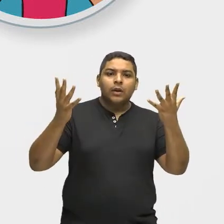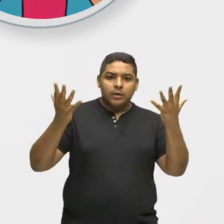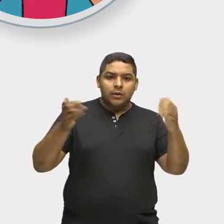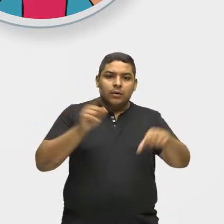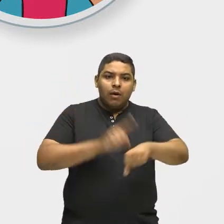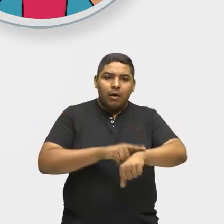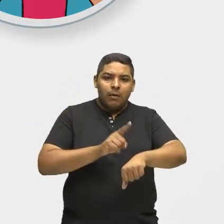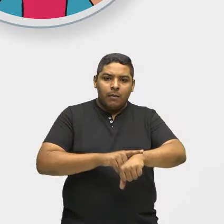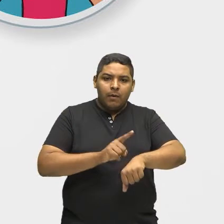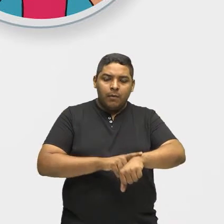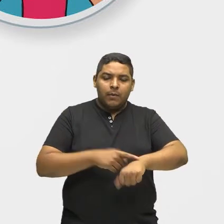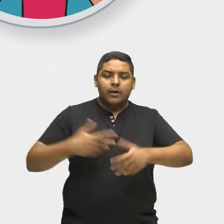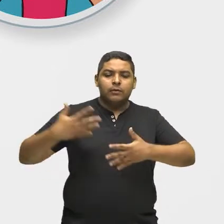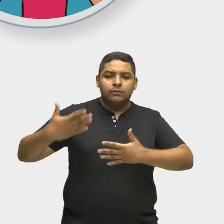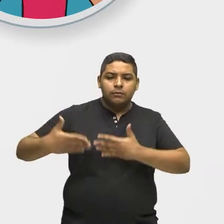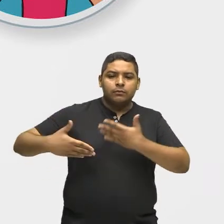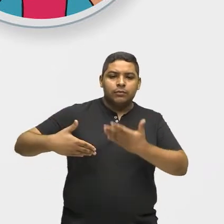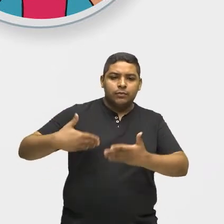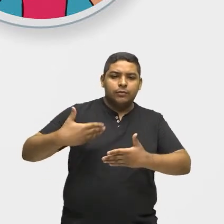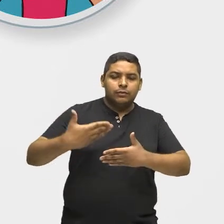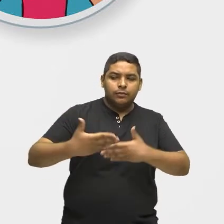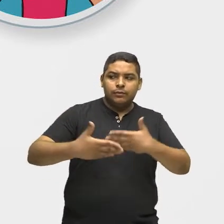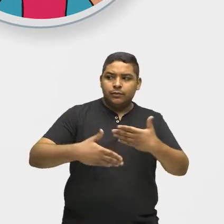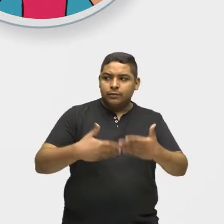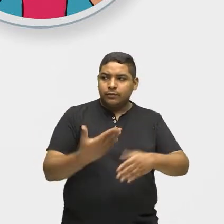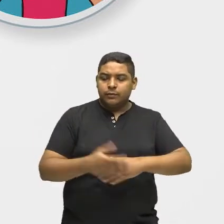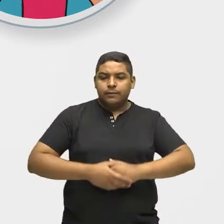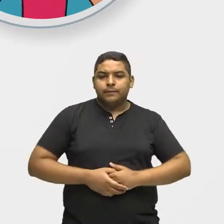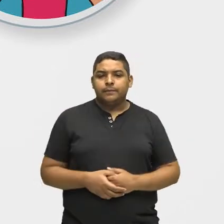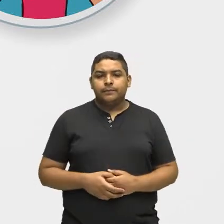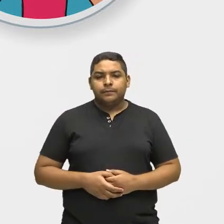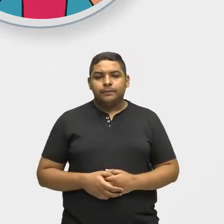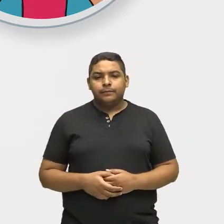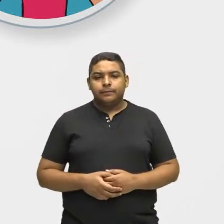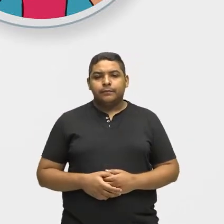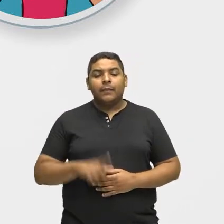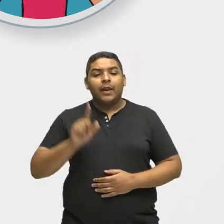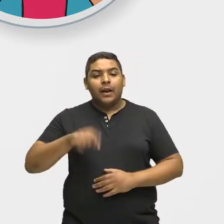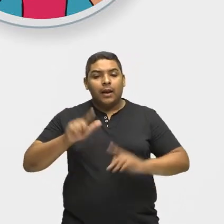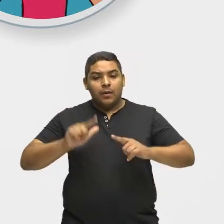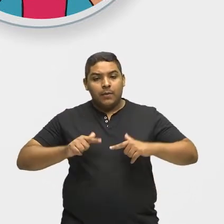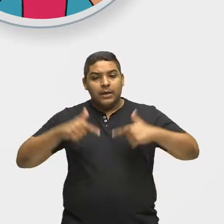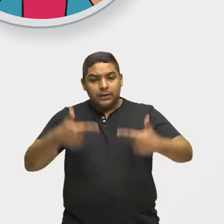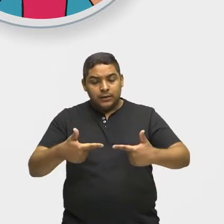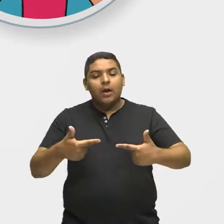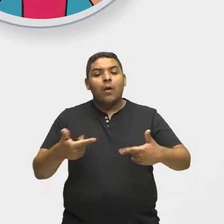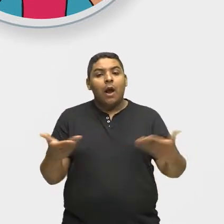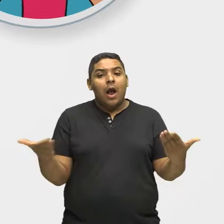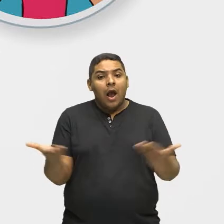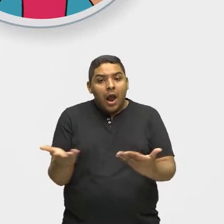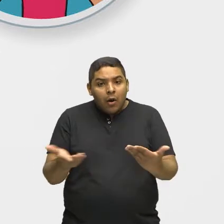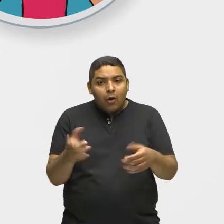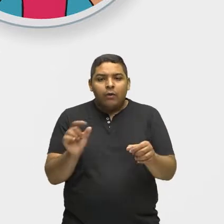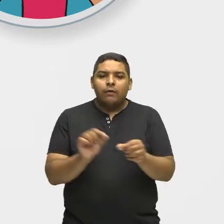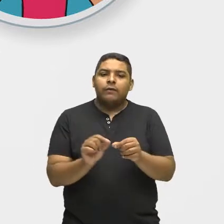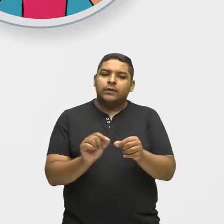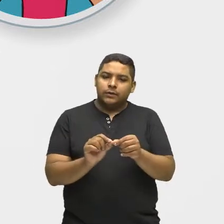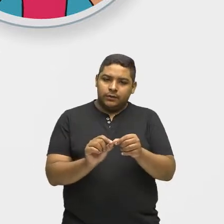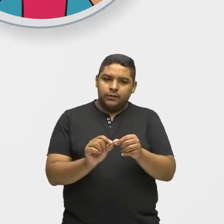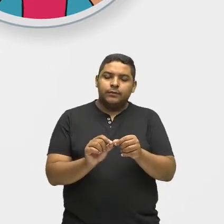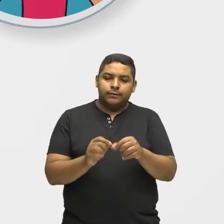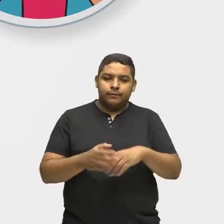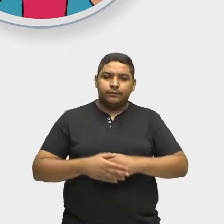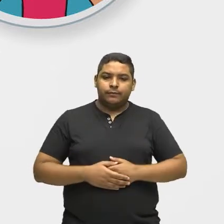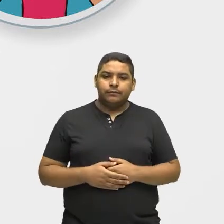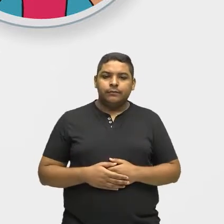ok? Que está, né, em andamento. Ou seja, é uma ação que ainda está acontecendo. Então, todo o